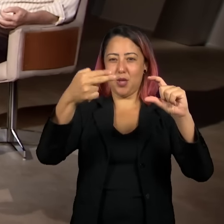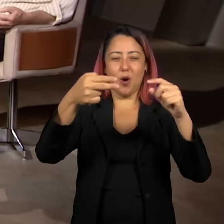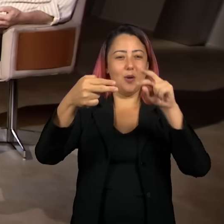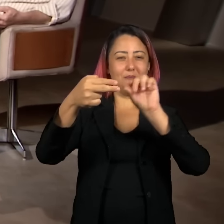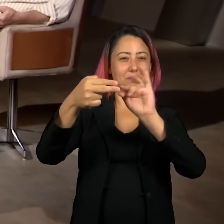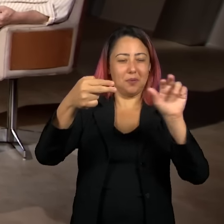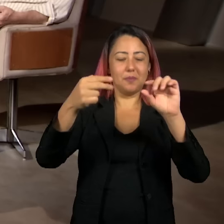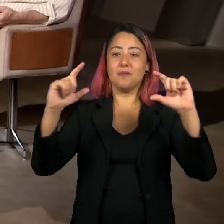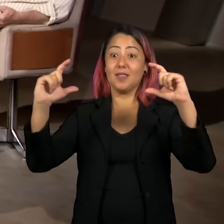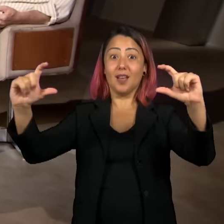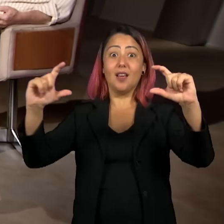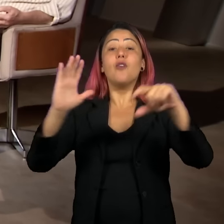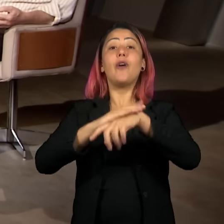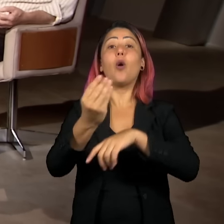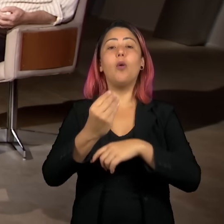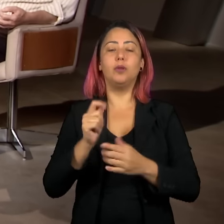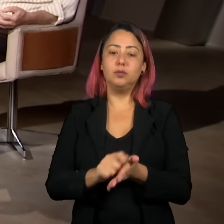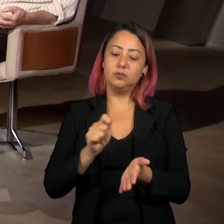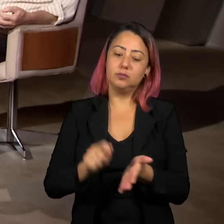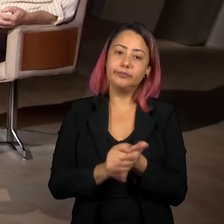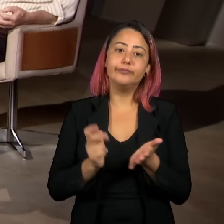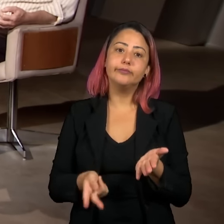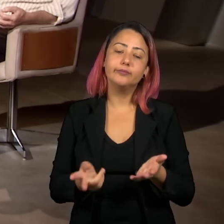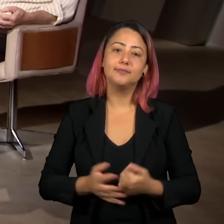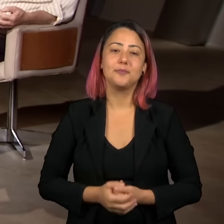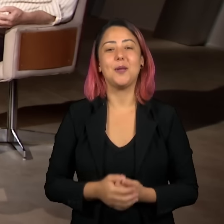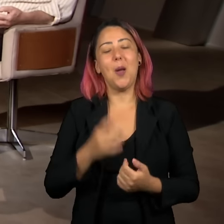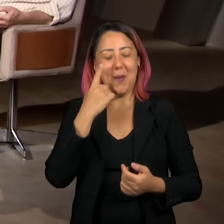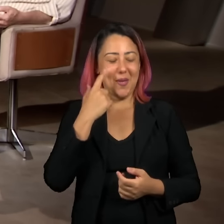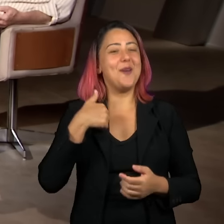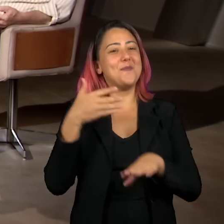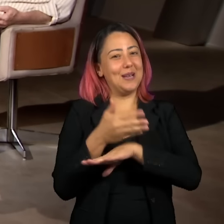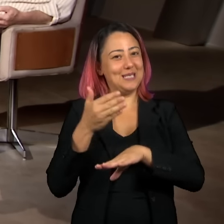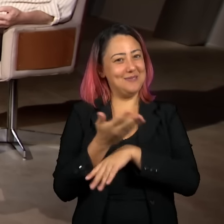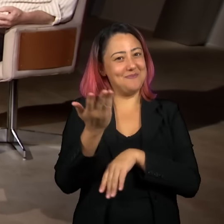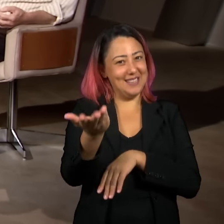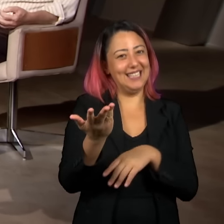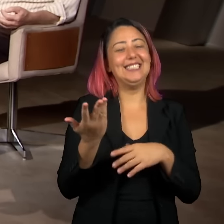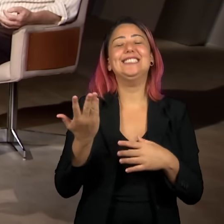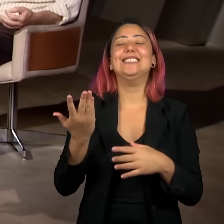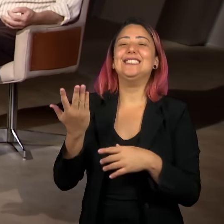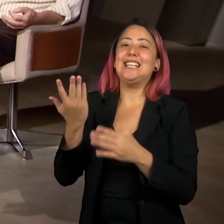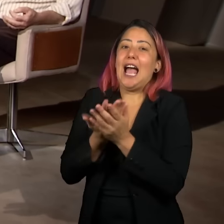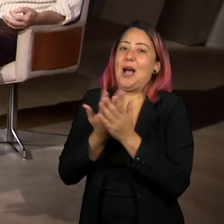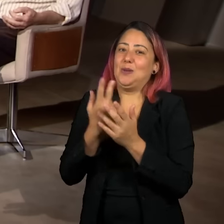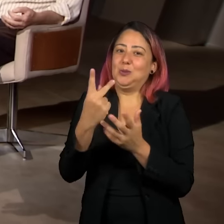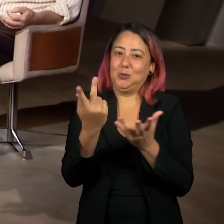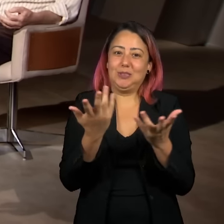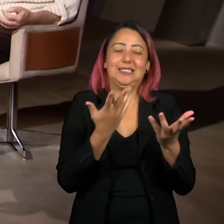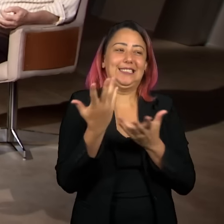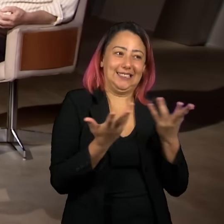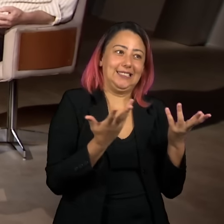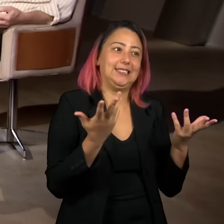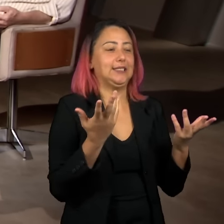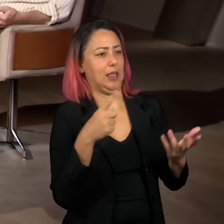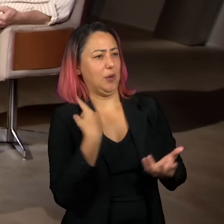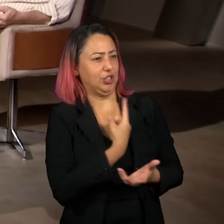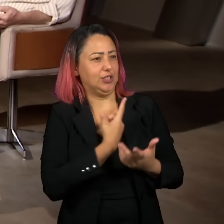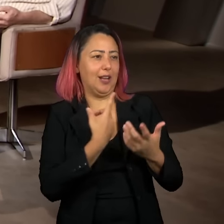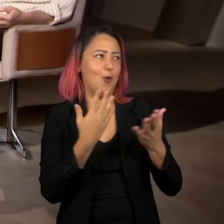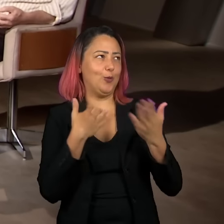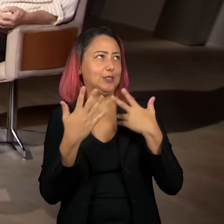participei de formações de professores lá no início dos anos 90 né no uned E então a gente tá falando mais de